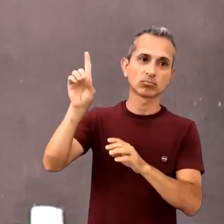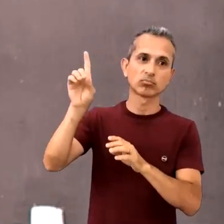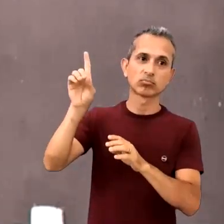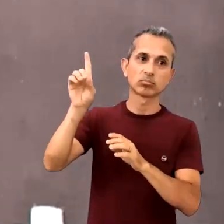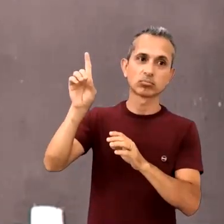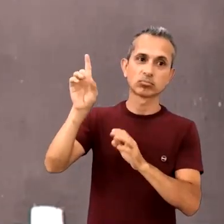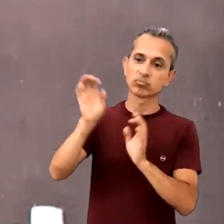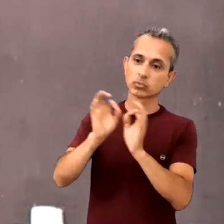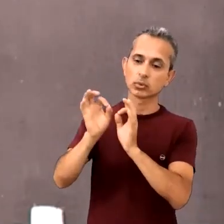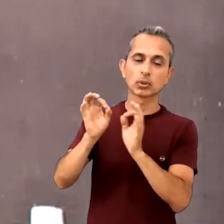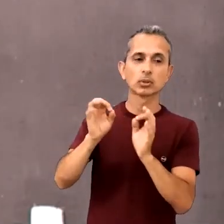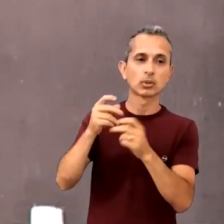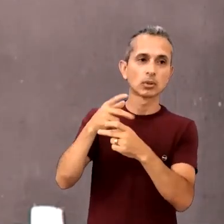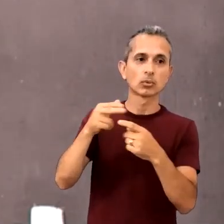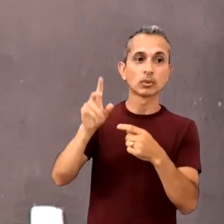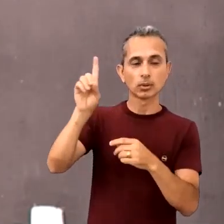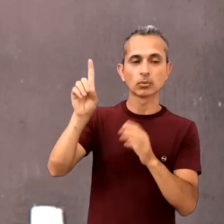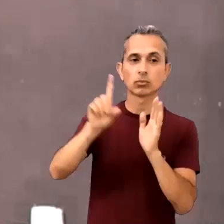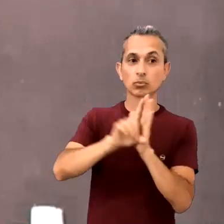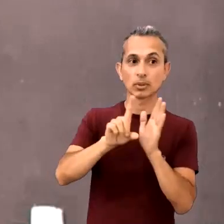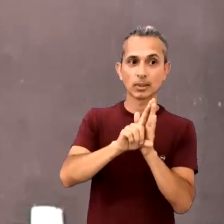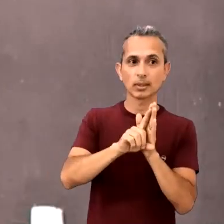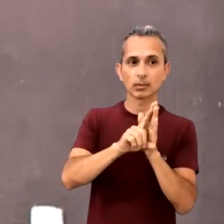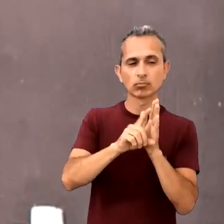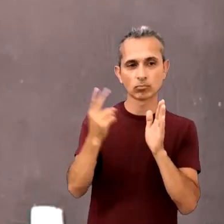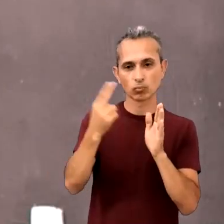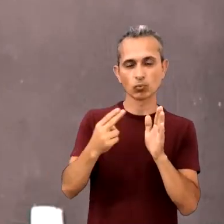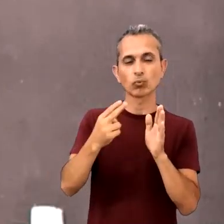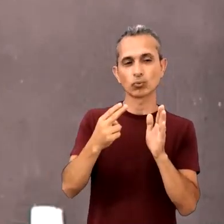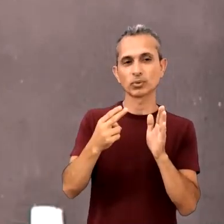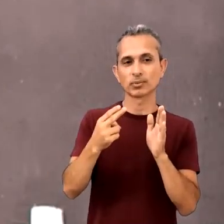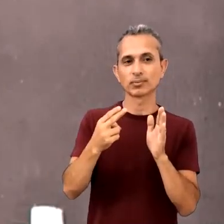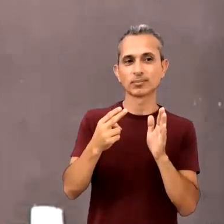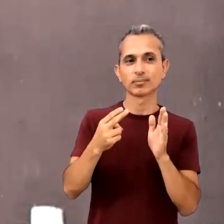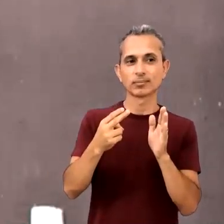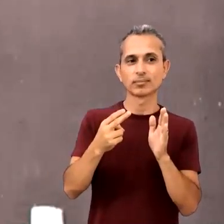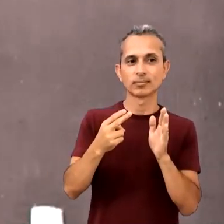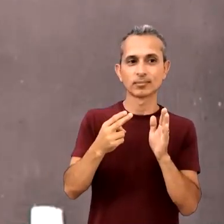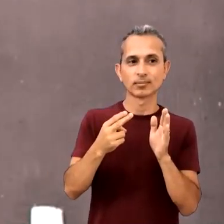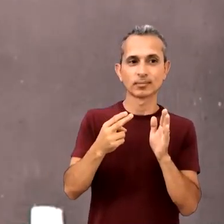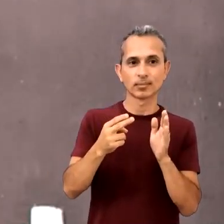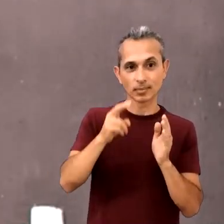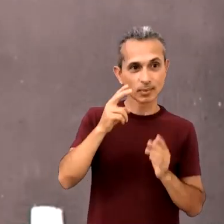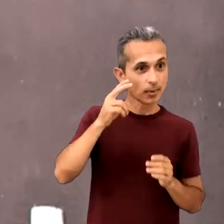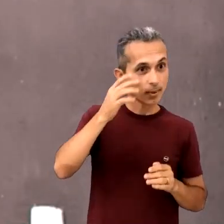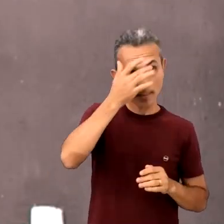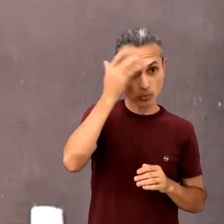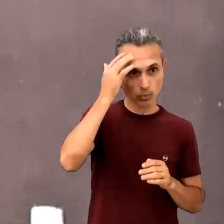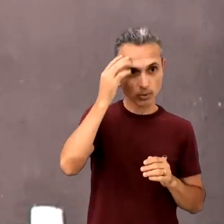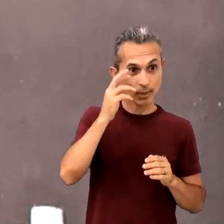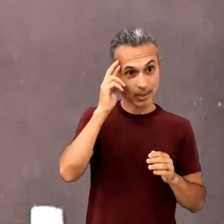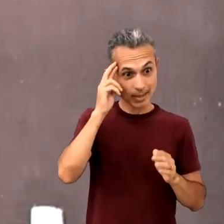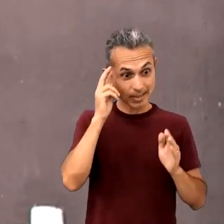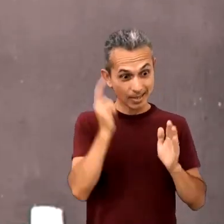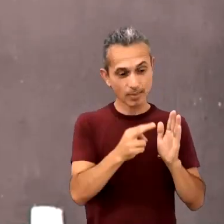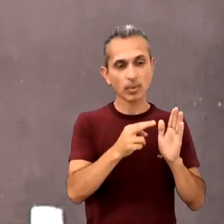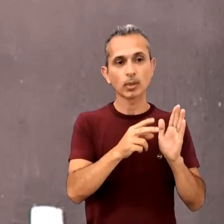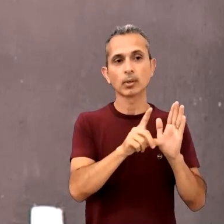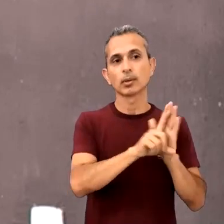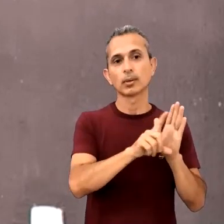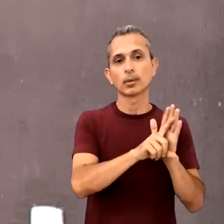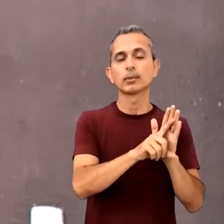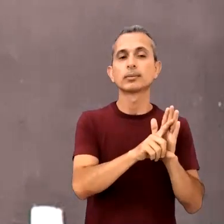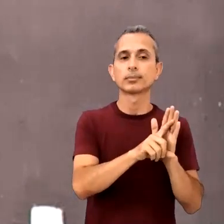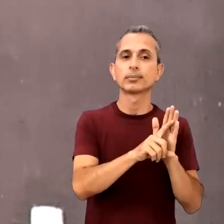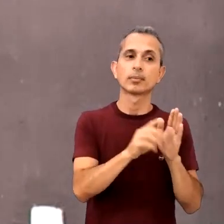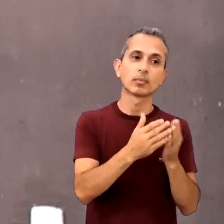Deus se utiliza de sua lei. Deus se utiliza daqueles que respeitam a sua lei para realizar os